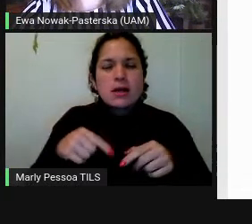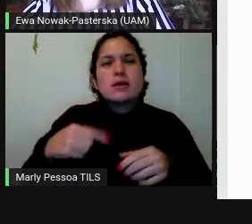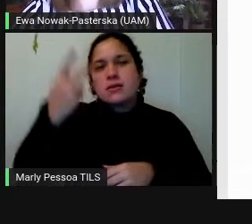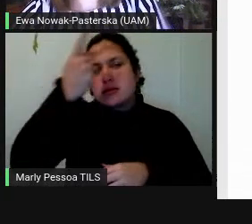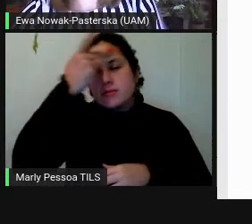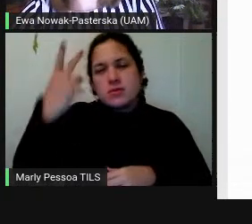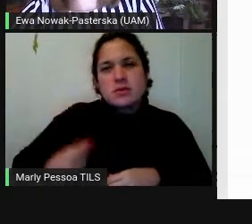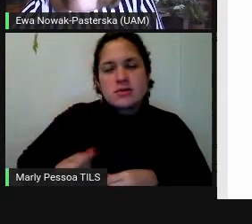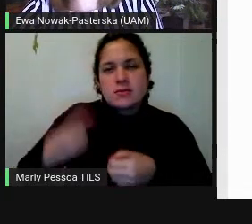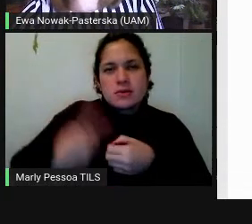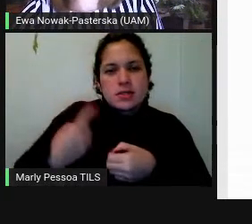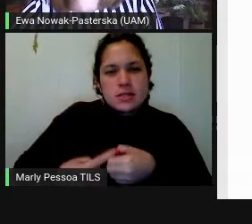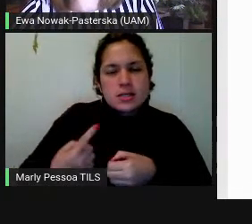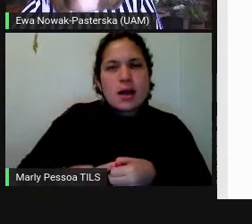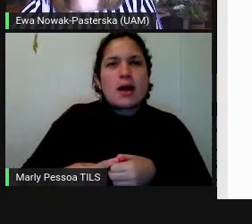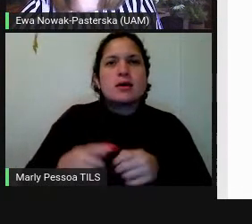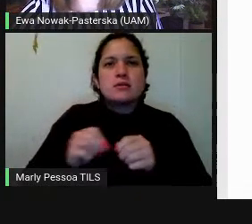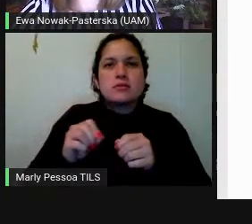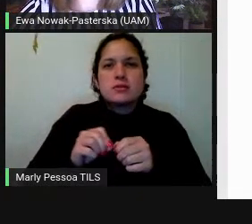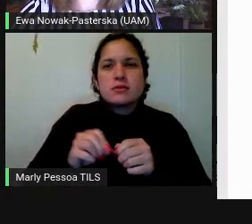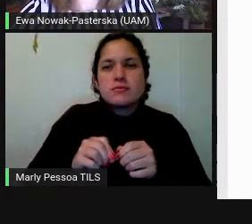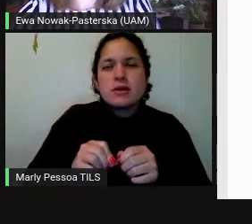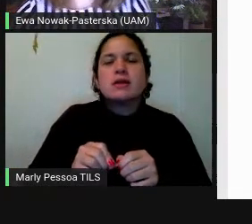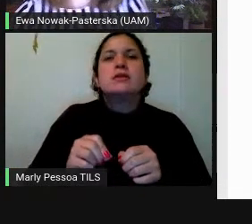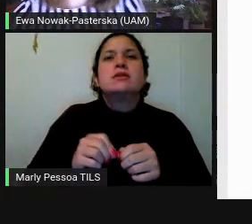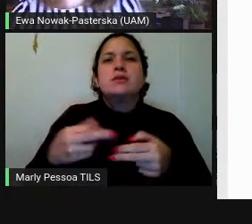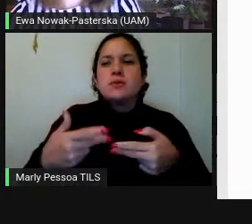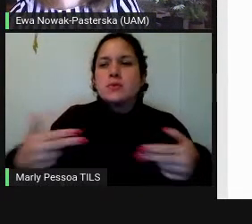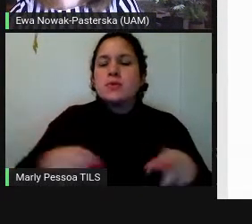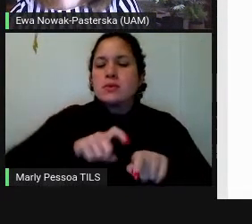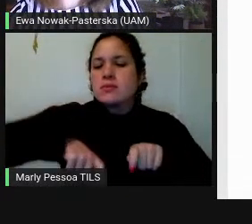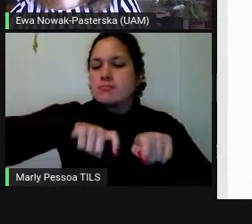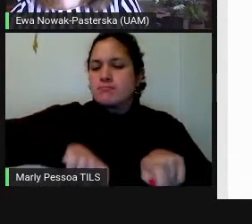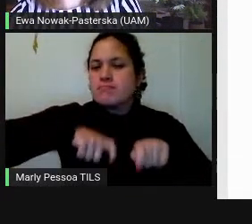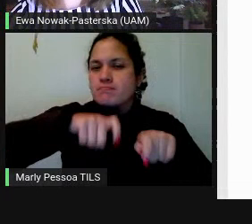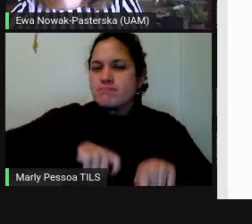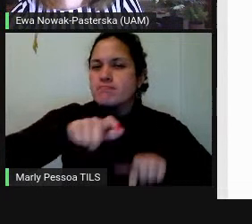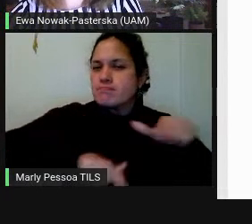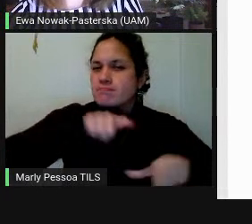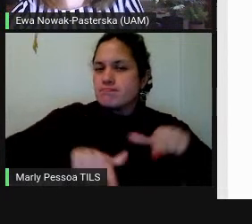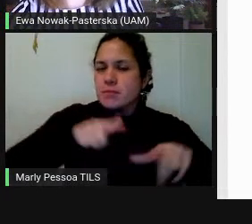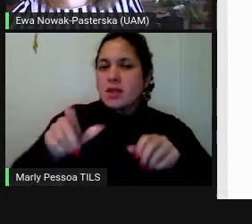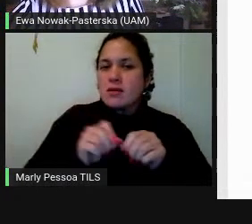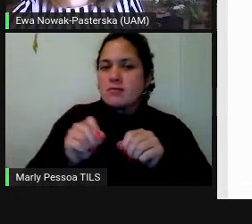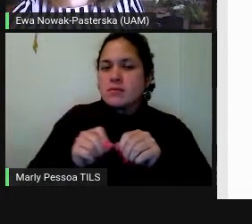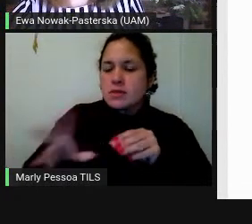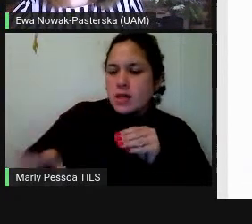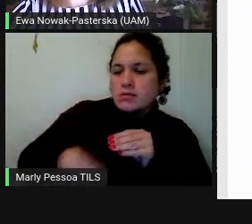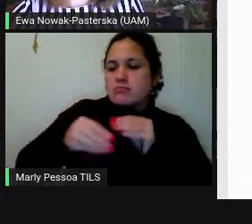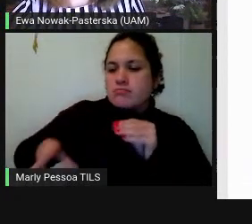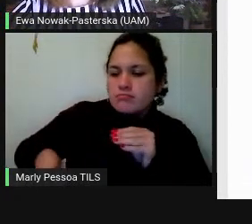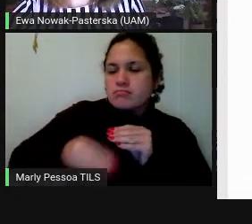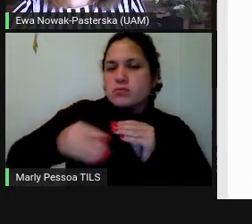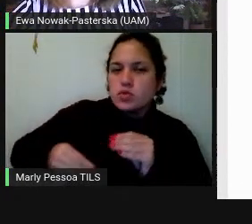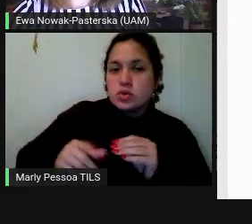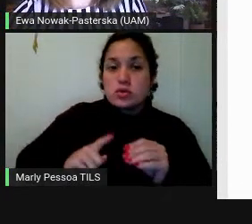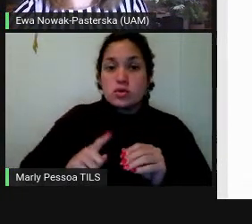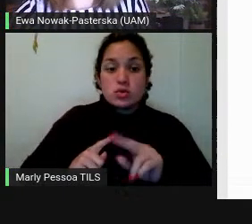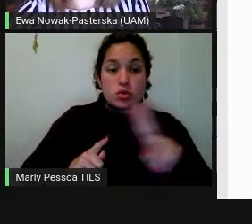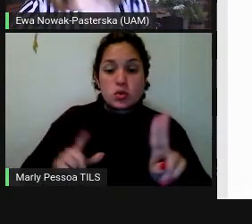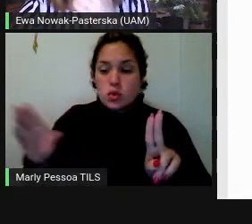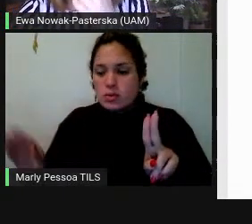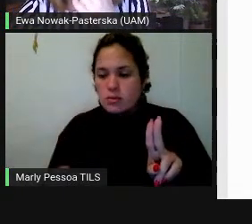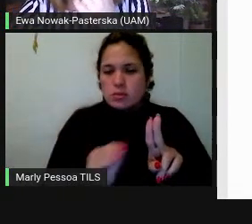os artesãos, os camponeses, começaram a adicionar aos seus sobrenomes esse sufixo. E aqui